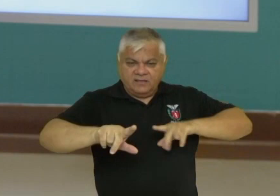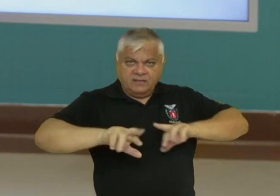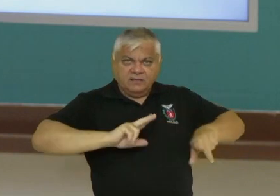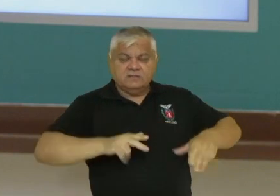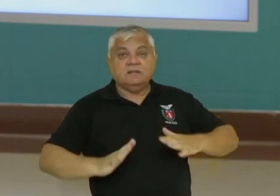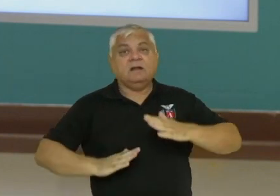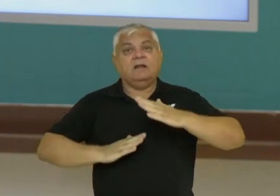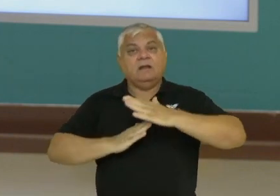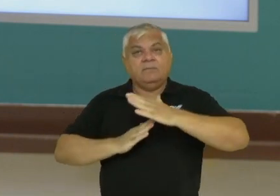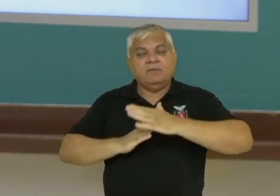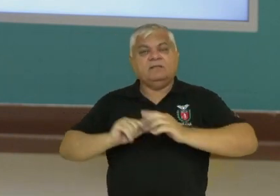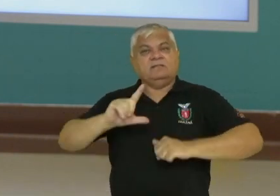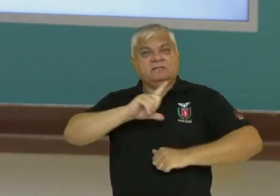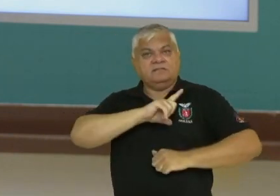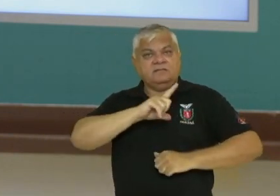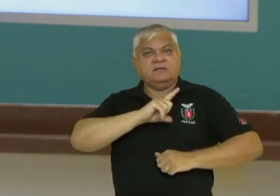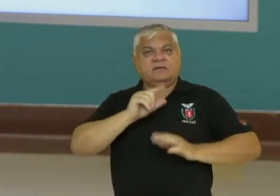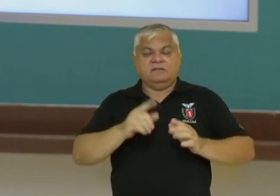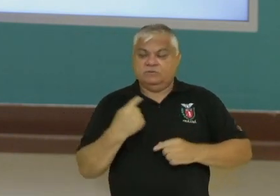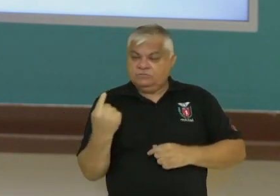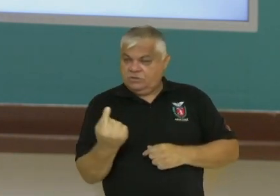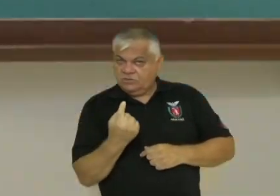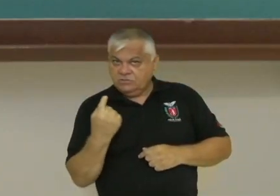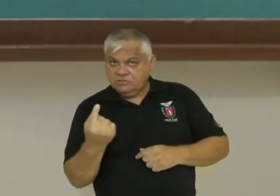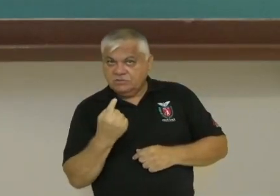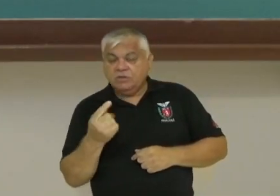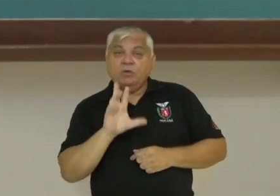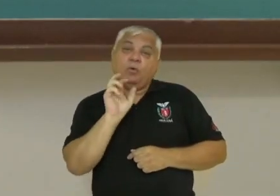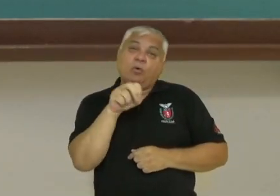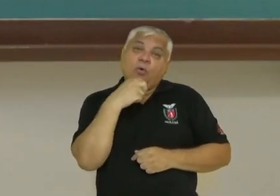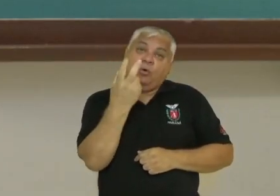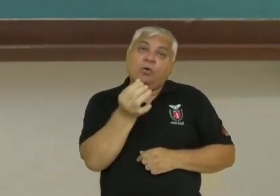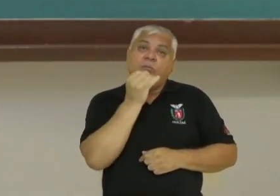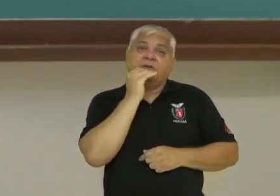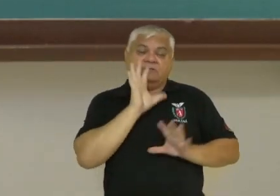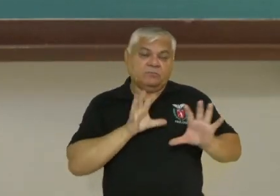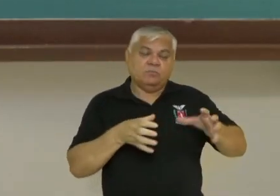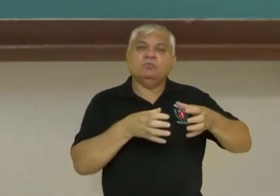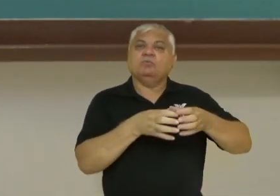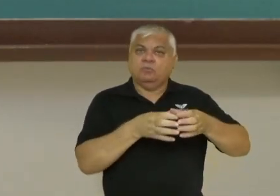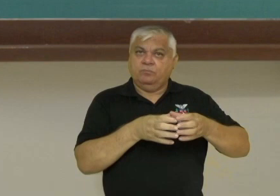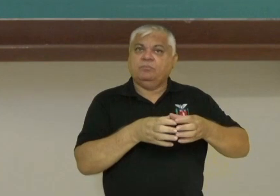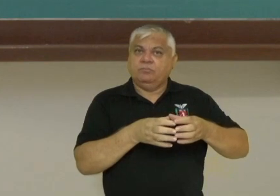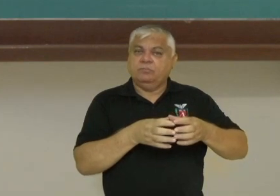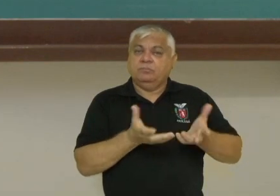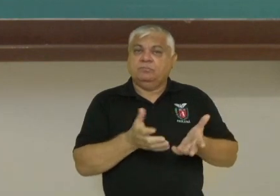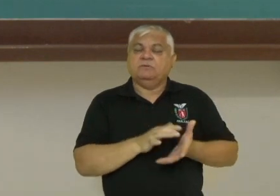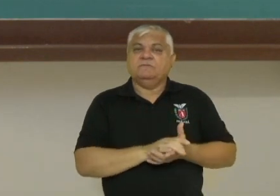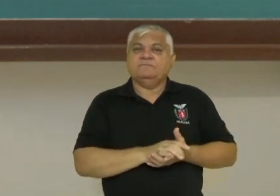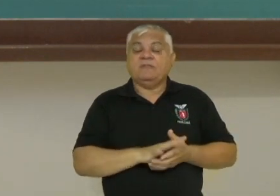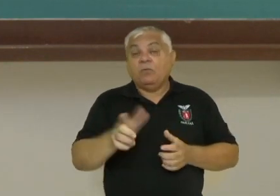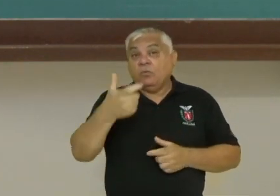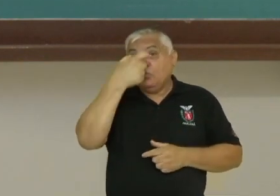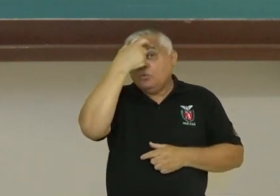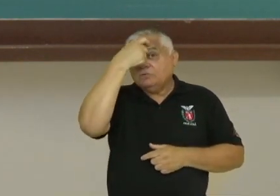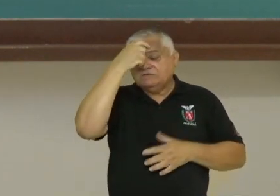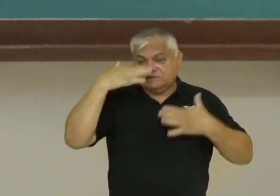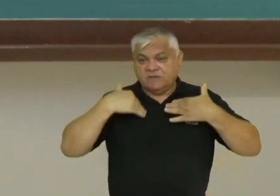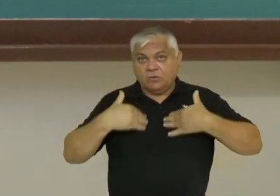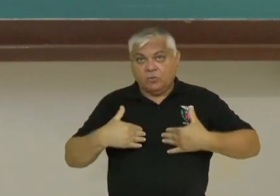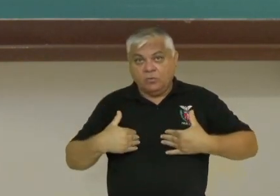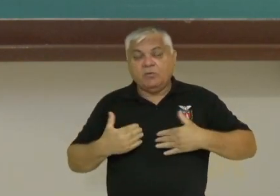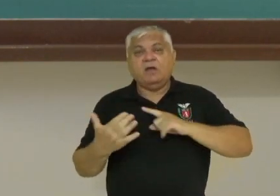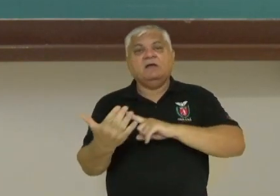corpo, seja de uma forma isolada, seja de uma forma mais conjunta. Essa consciência corporal, ela vai